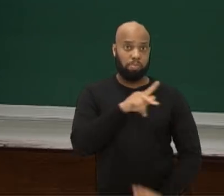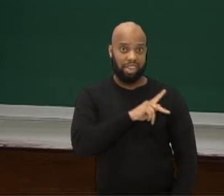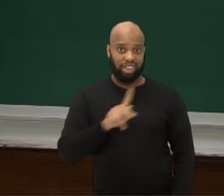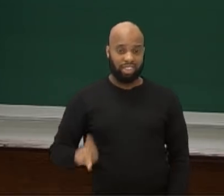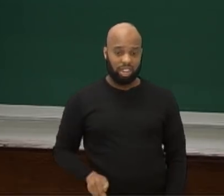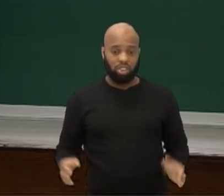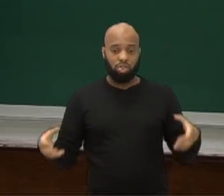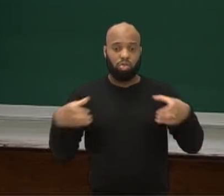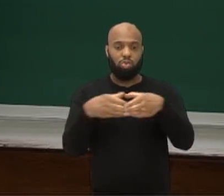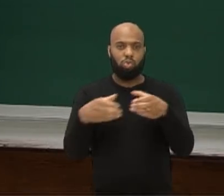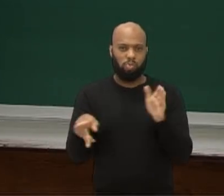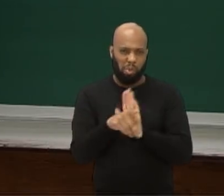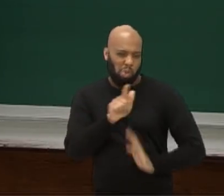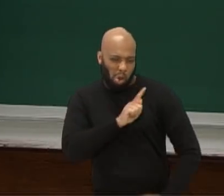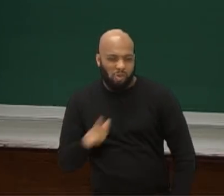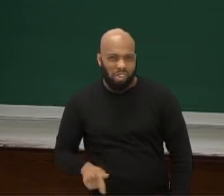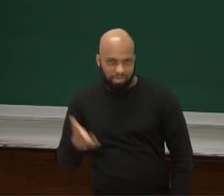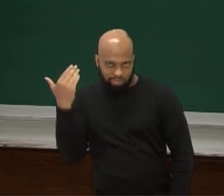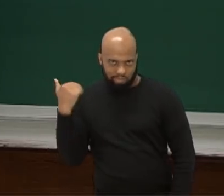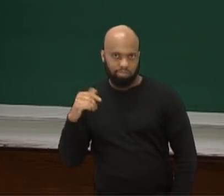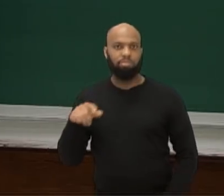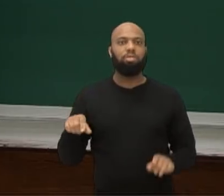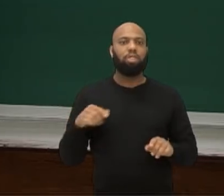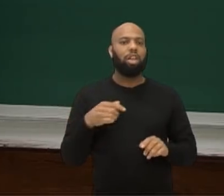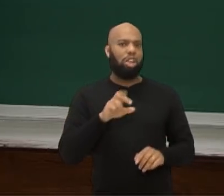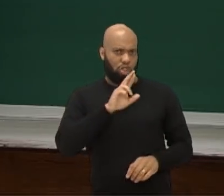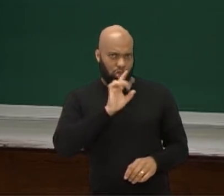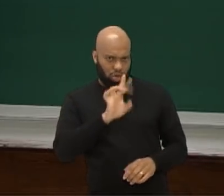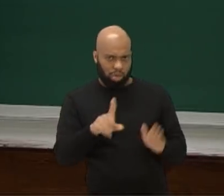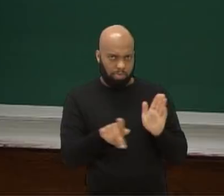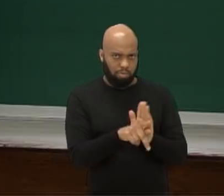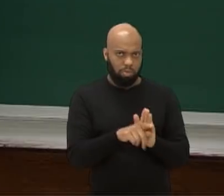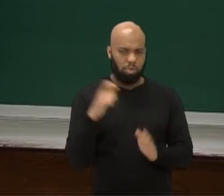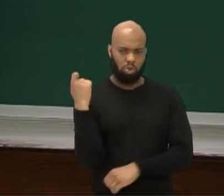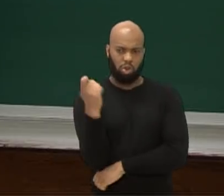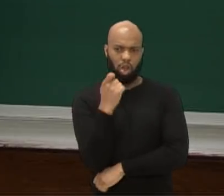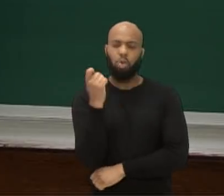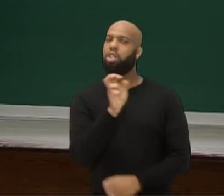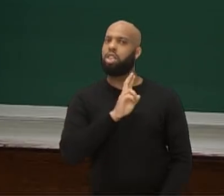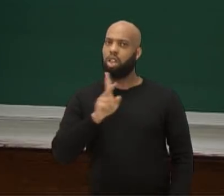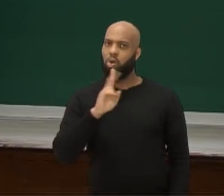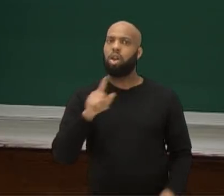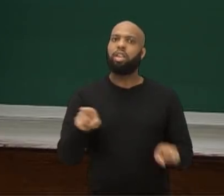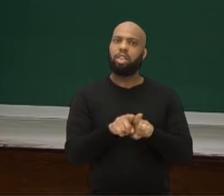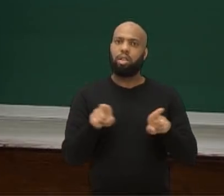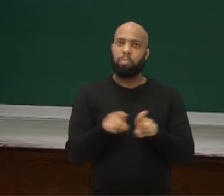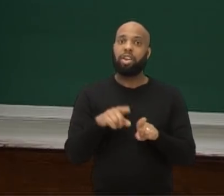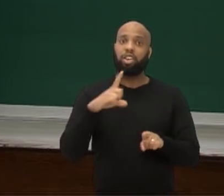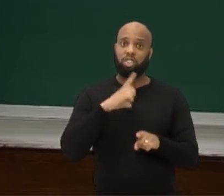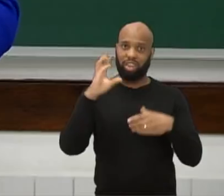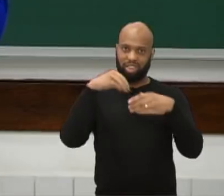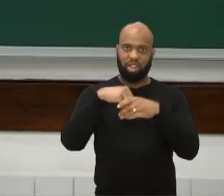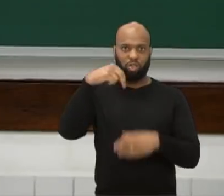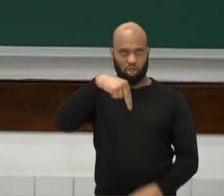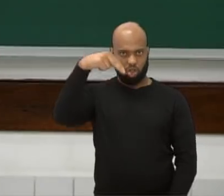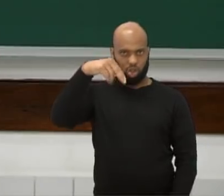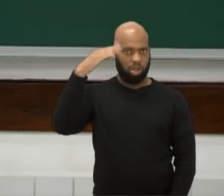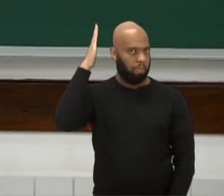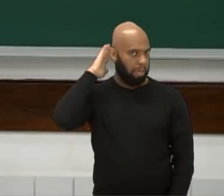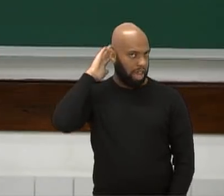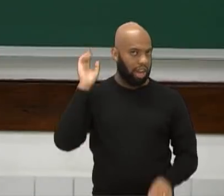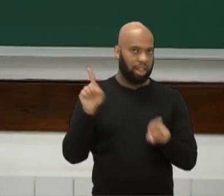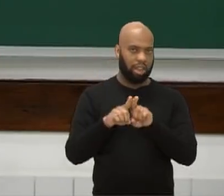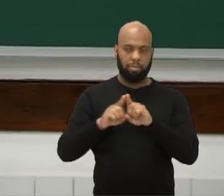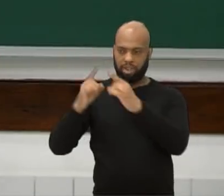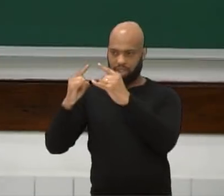da província não foi algo somente dos gaúchos, também aconteceu na cabanagem. Então, nós podemos perceber